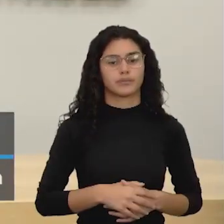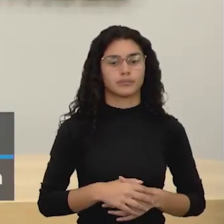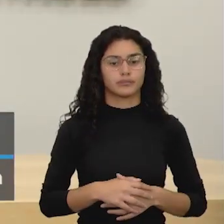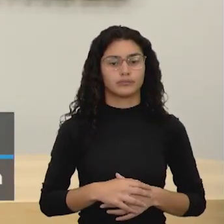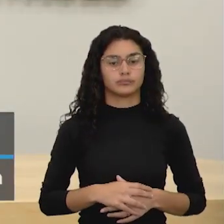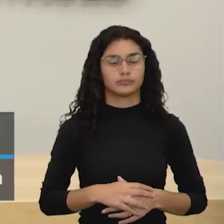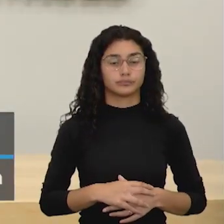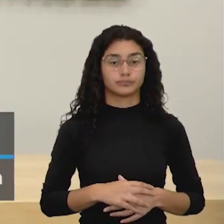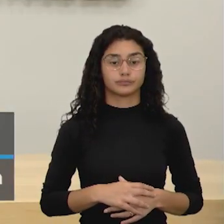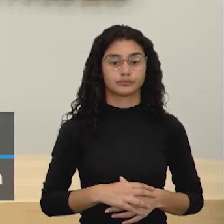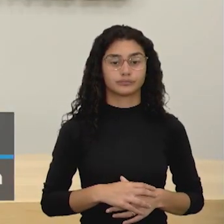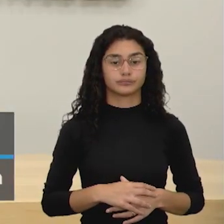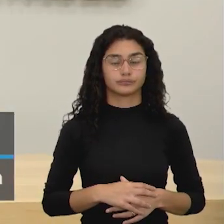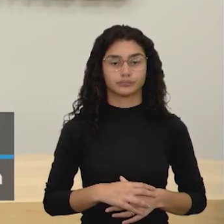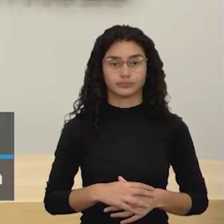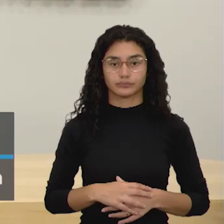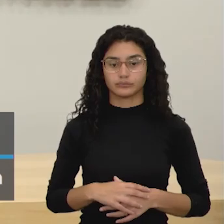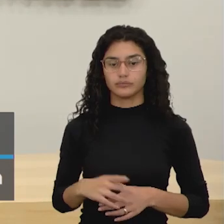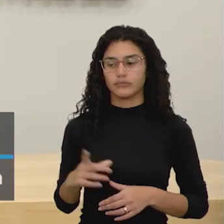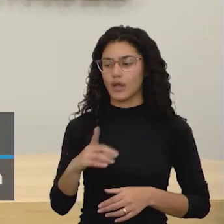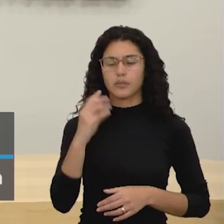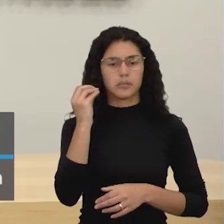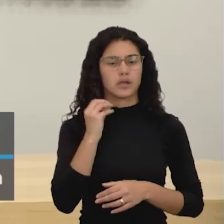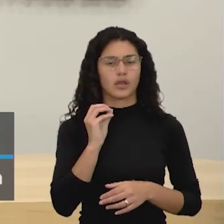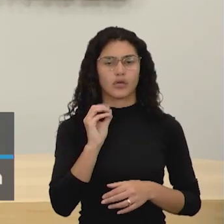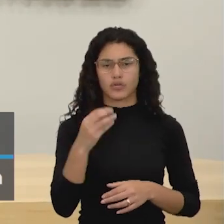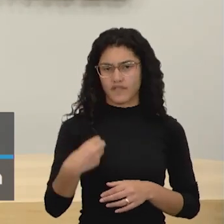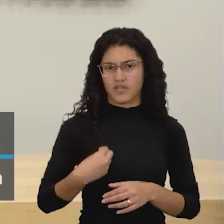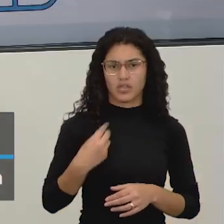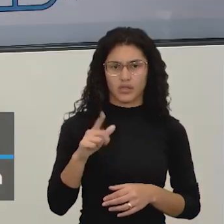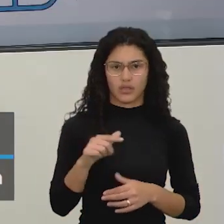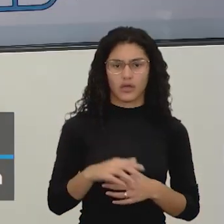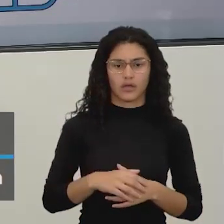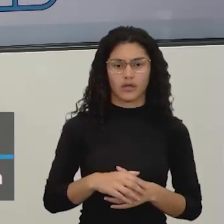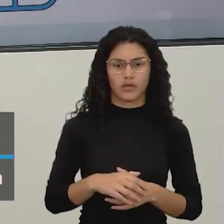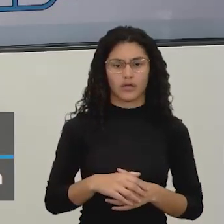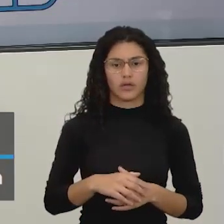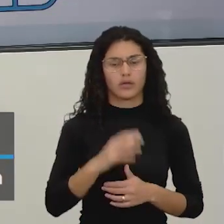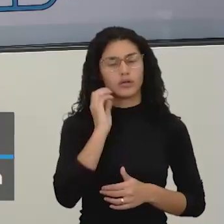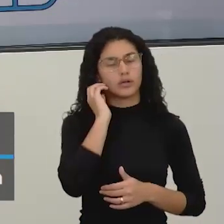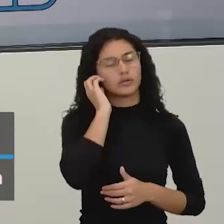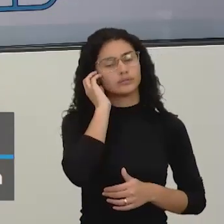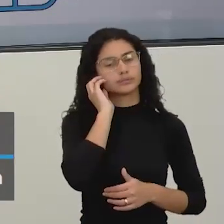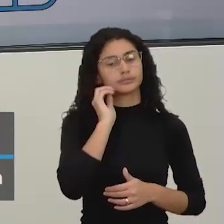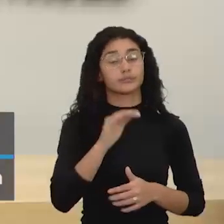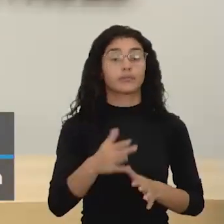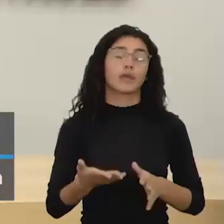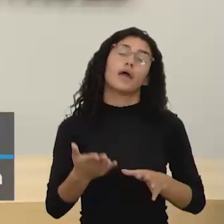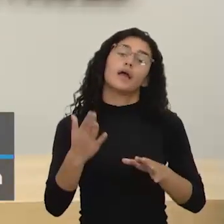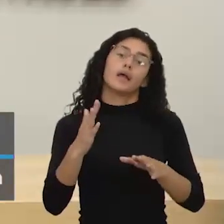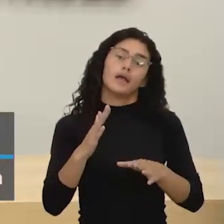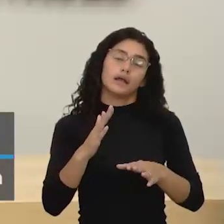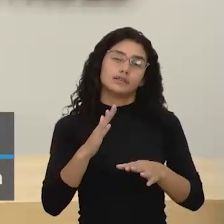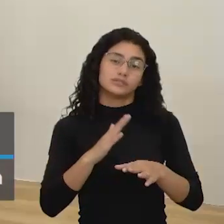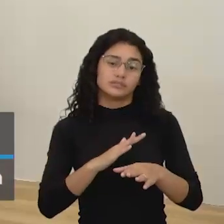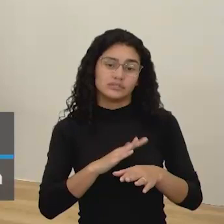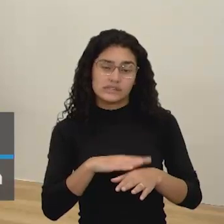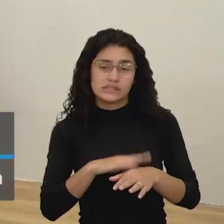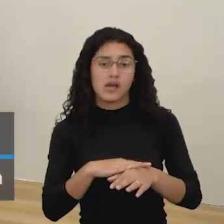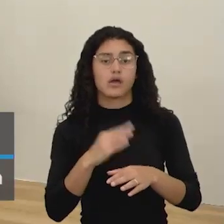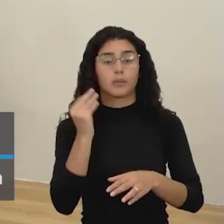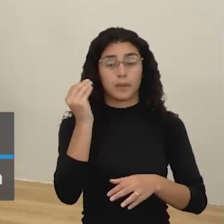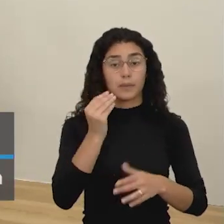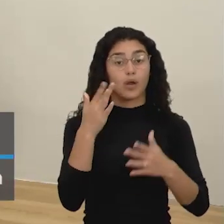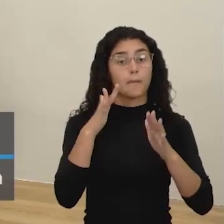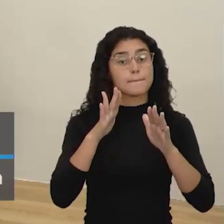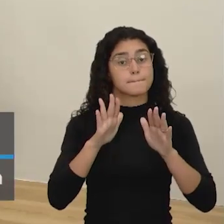fizeram experimento na época, não. Eles só formularam uma teoria, né? Eles formularam, fazer um experimento. Eles tentaram realizar um experimento,